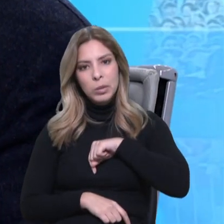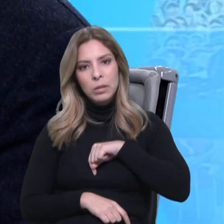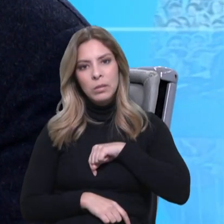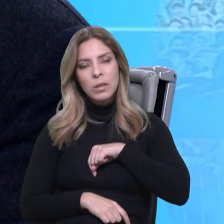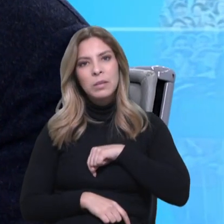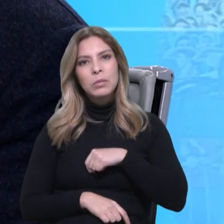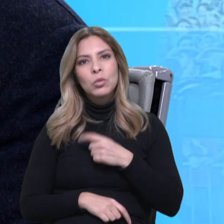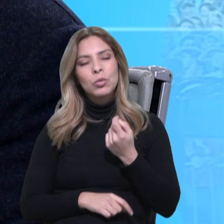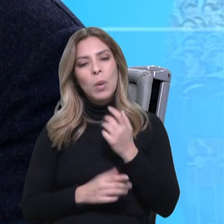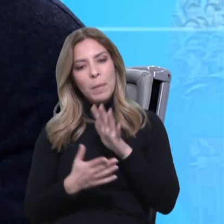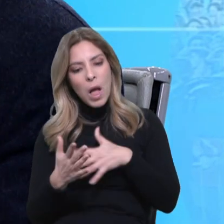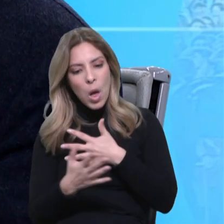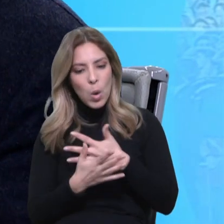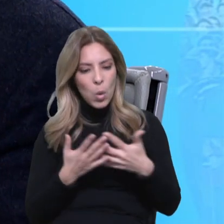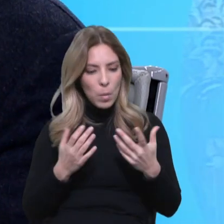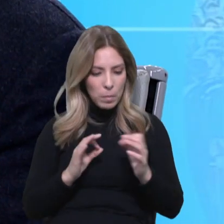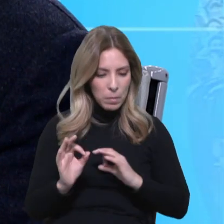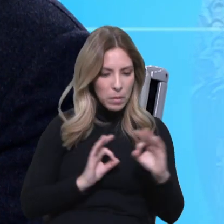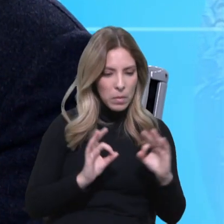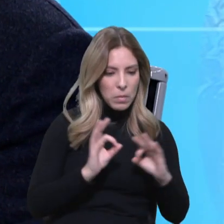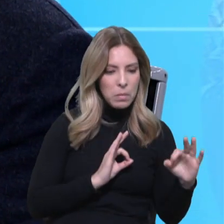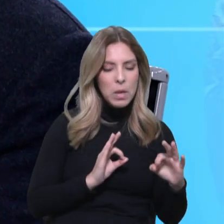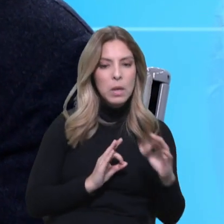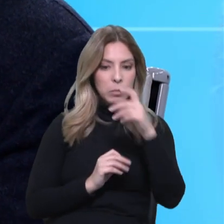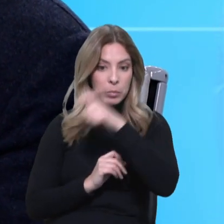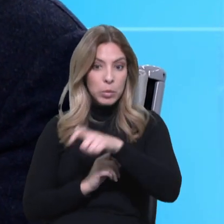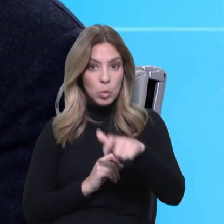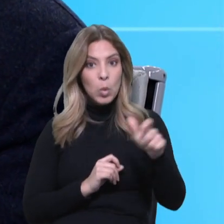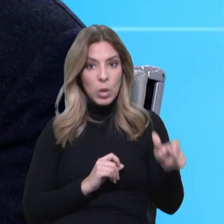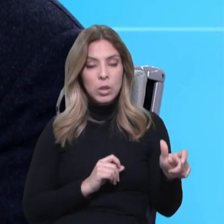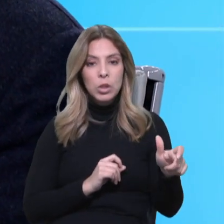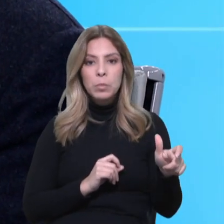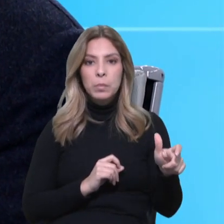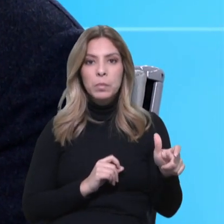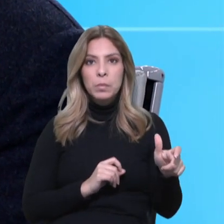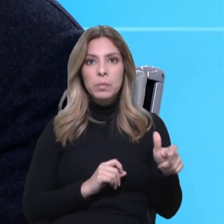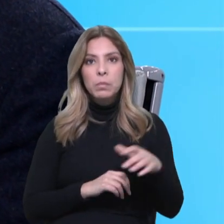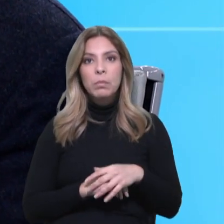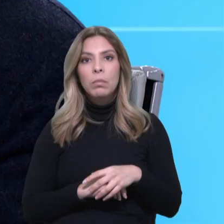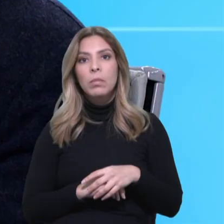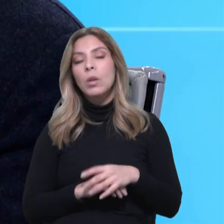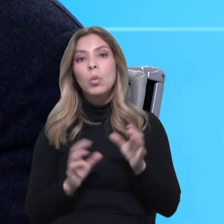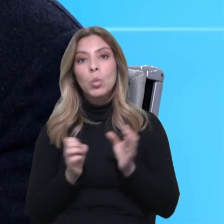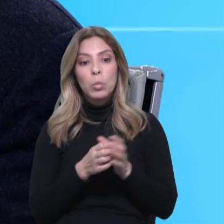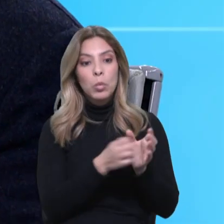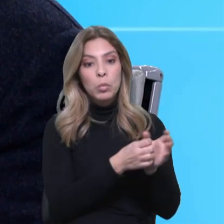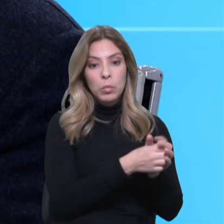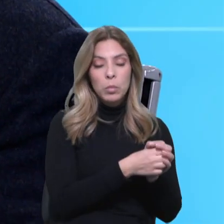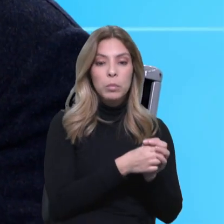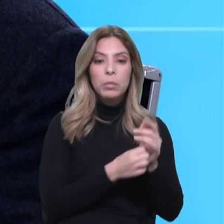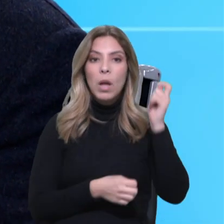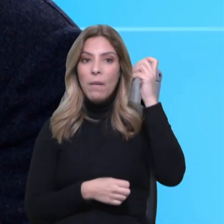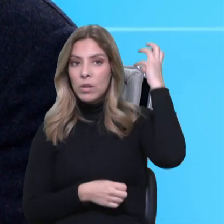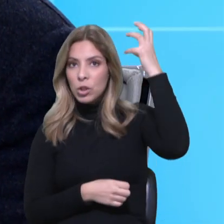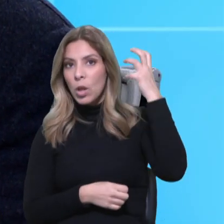e demasiado hermético para as pessoas do tempo de hoje. E as comunidades evangélicas que têm tido o gosto de participar